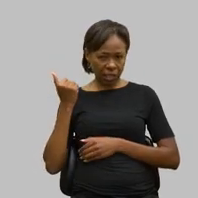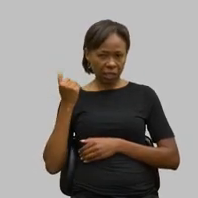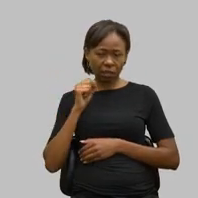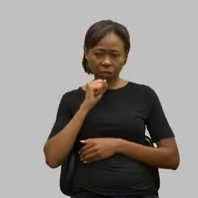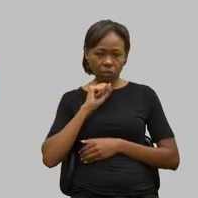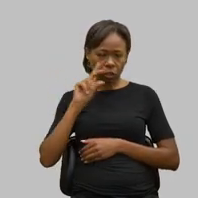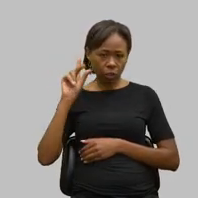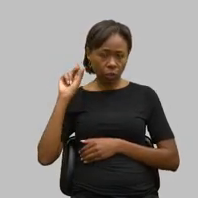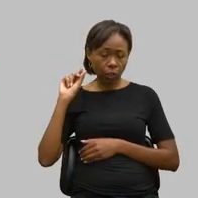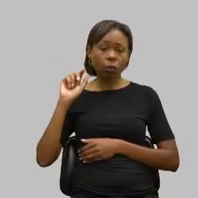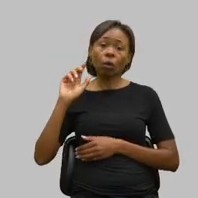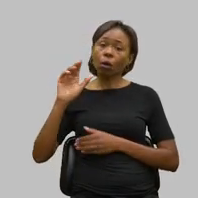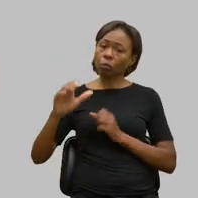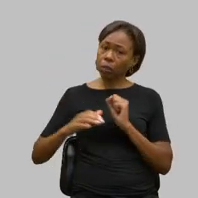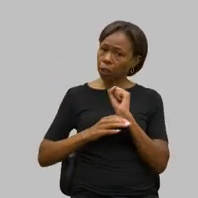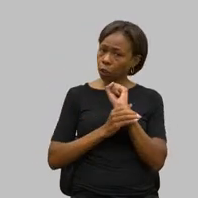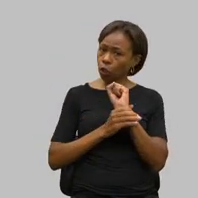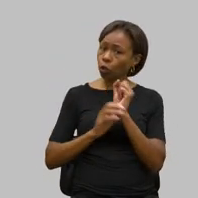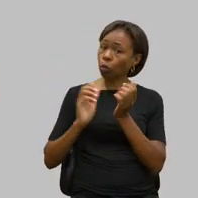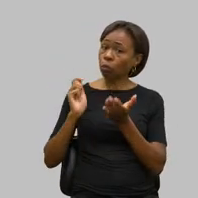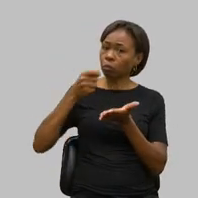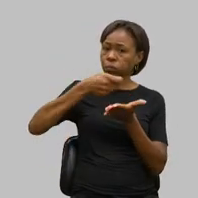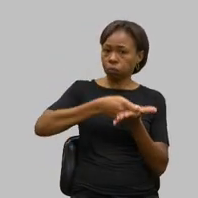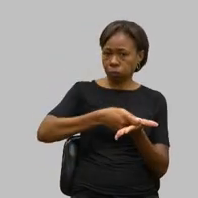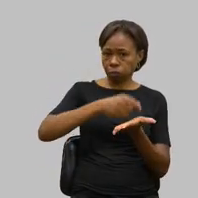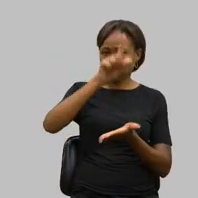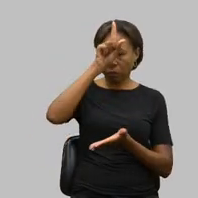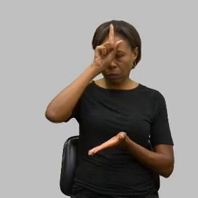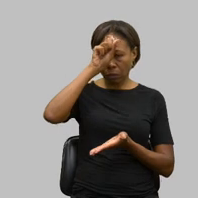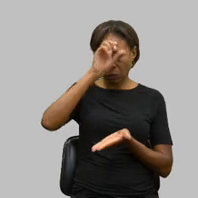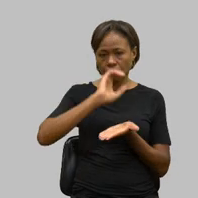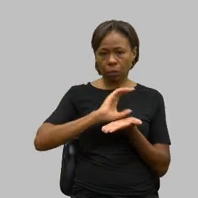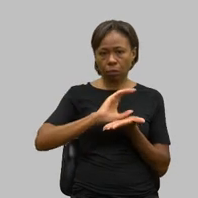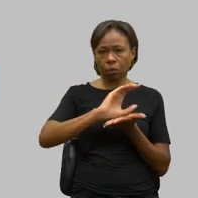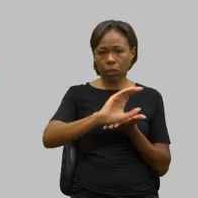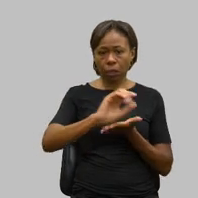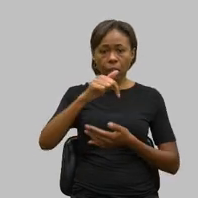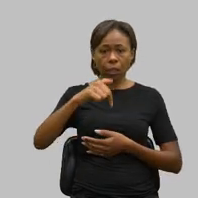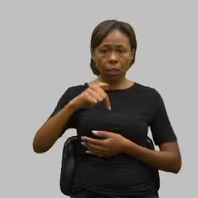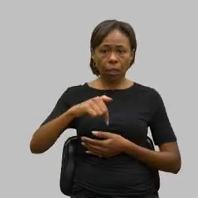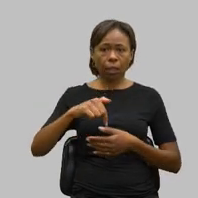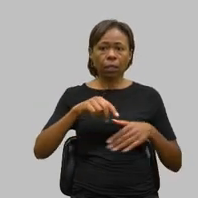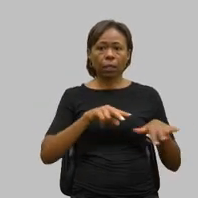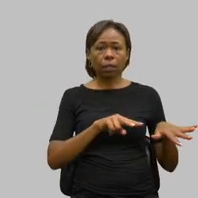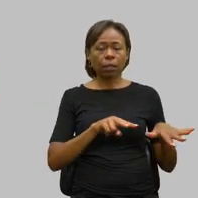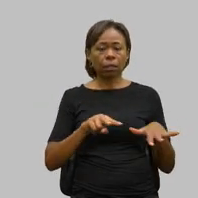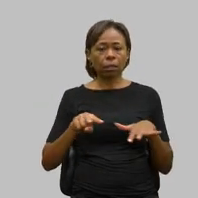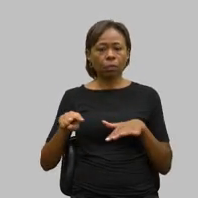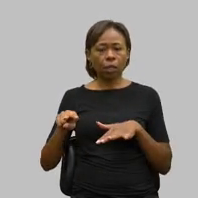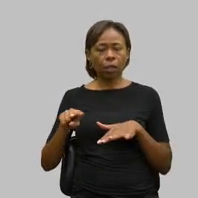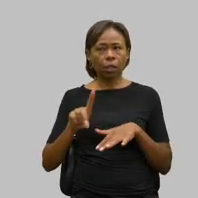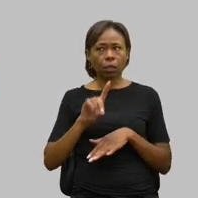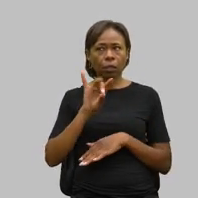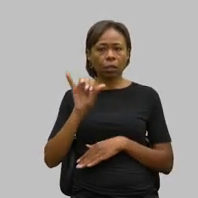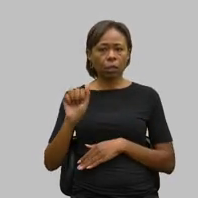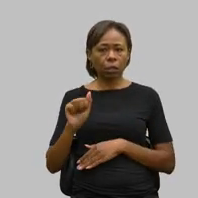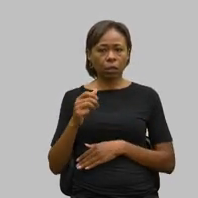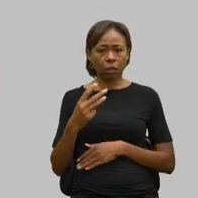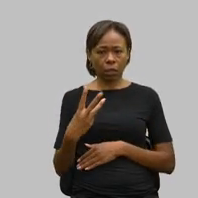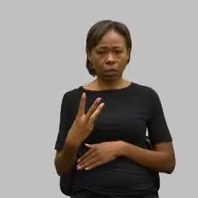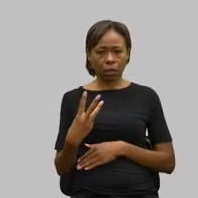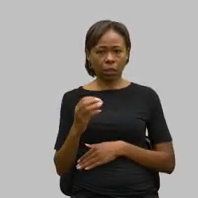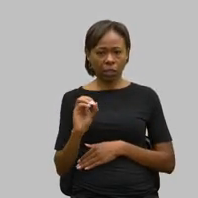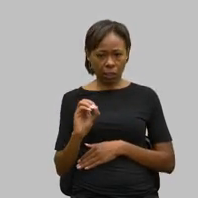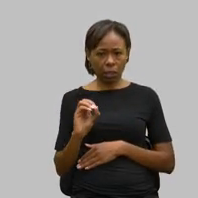para os hospitais. Então, essa semana, na verdade, dia 30 deste mês,